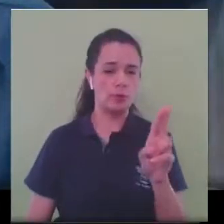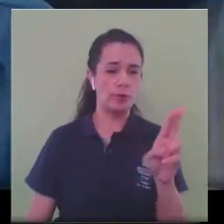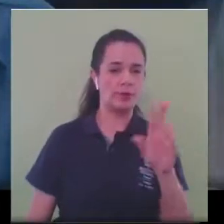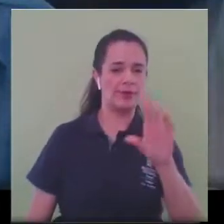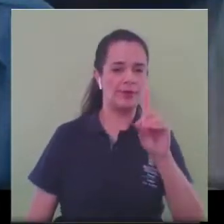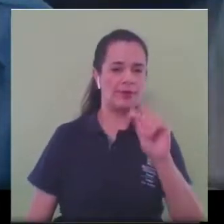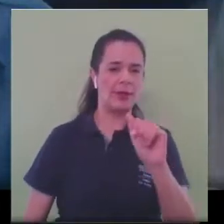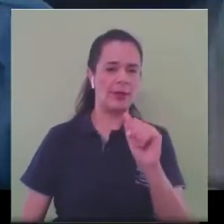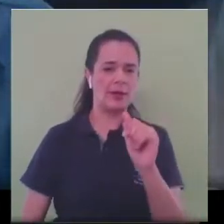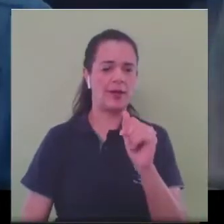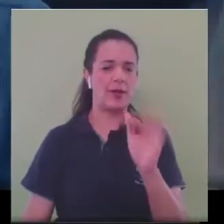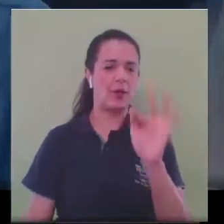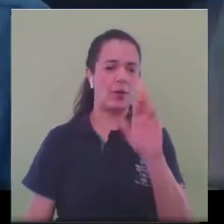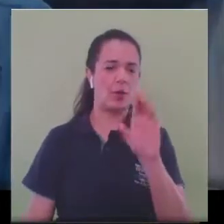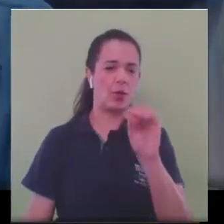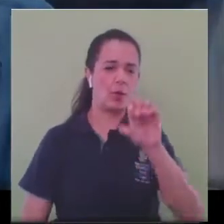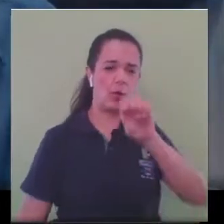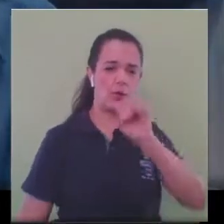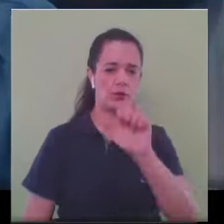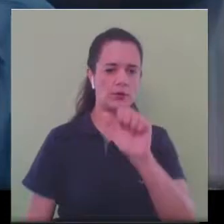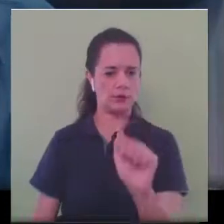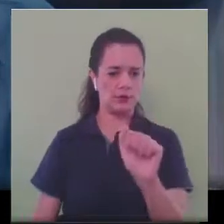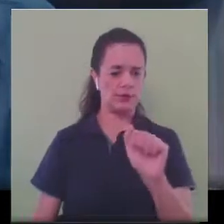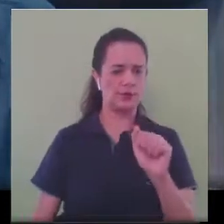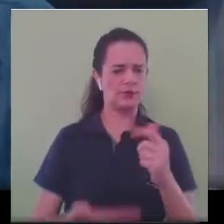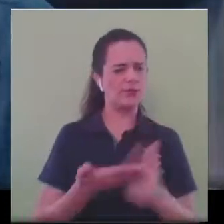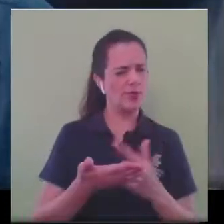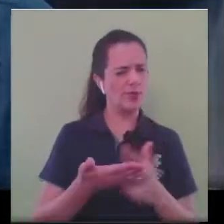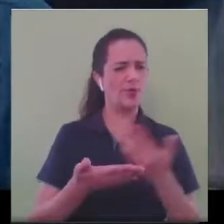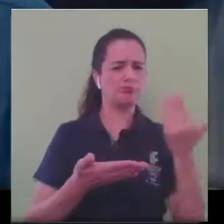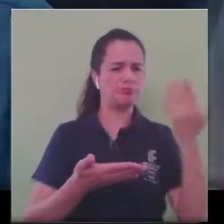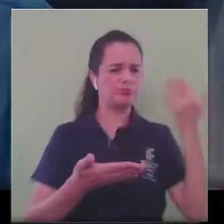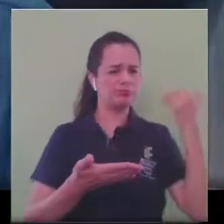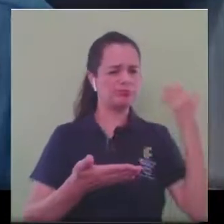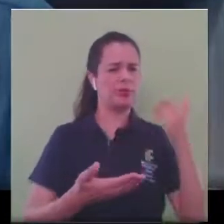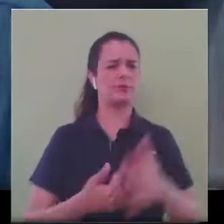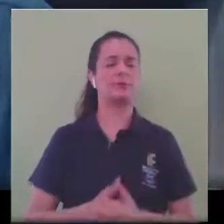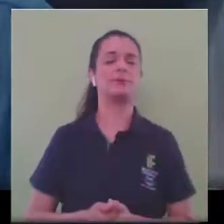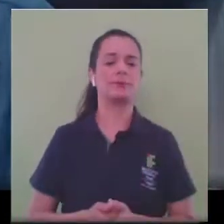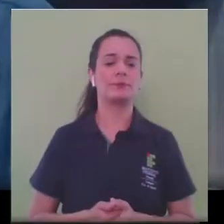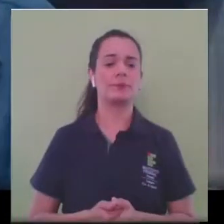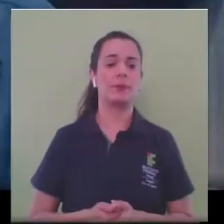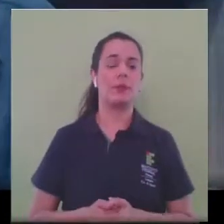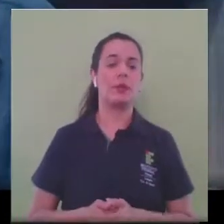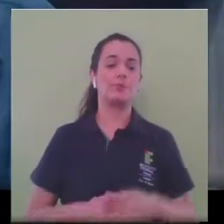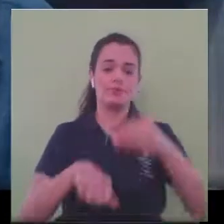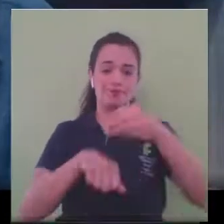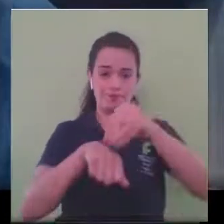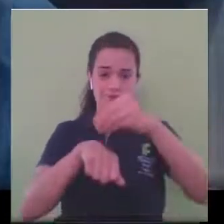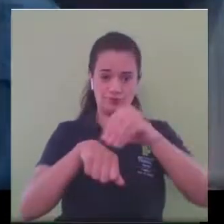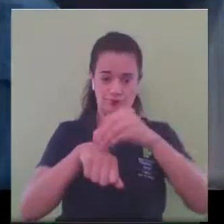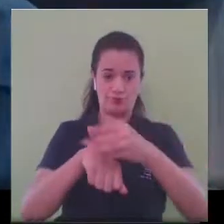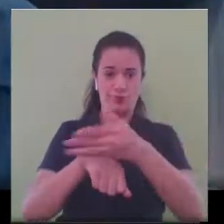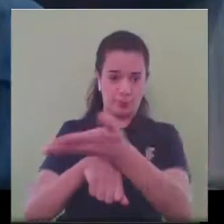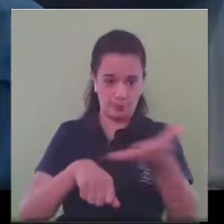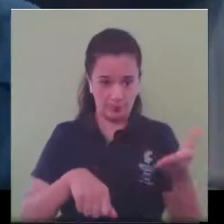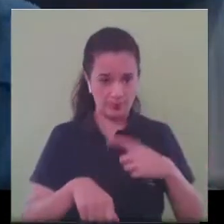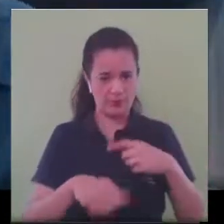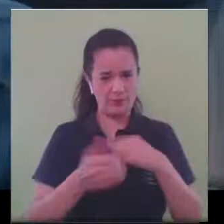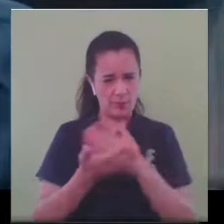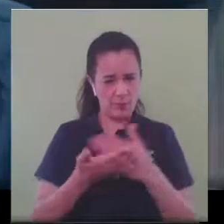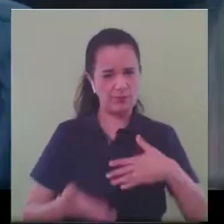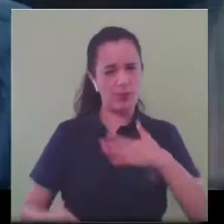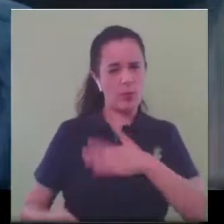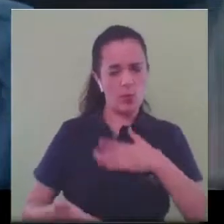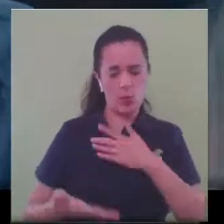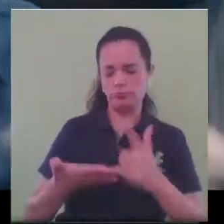dessa relação dos livros da Antiguidade. Mas a recomendação que eu dou para quem quer iniciar o gosto pela